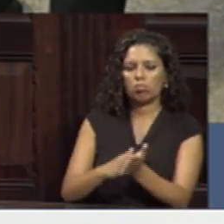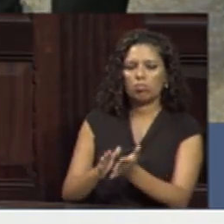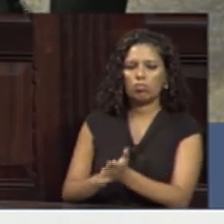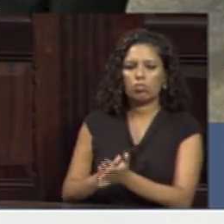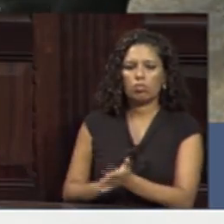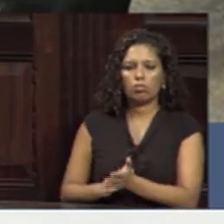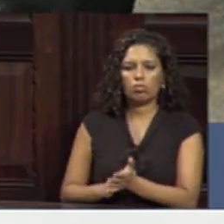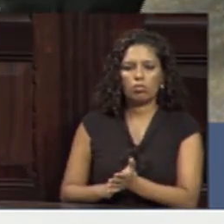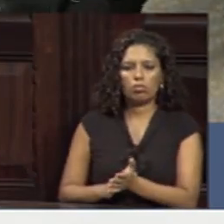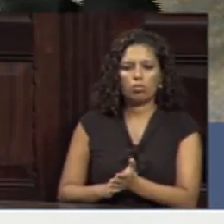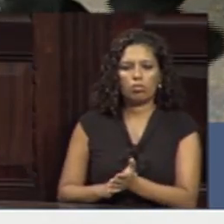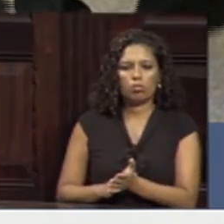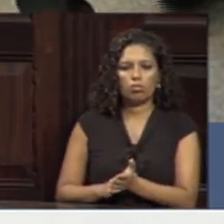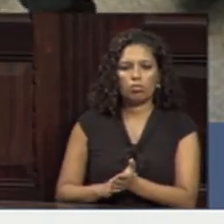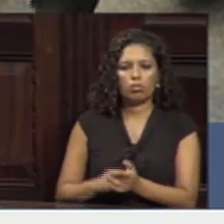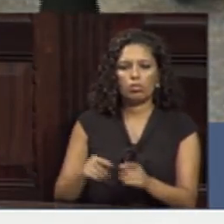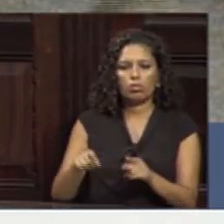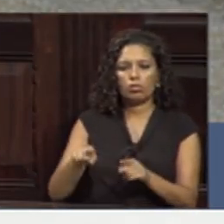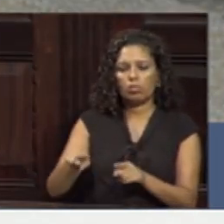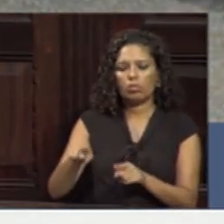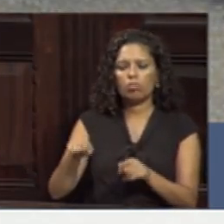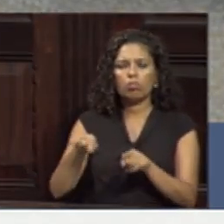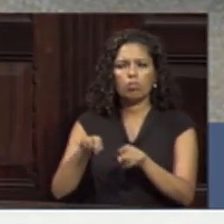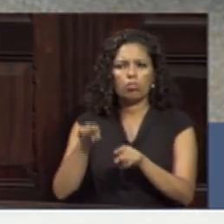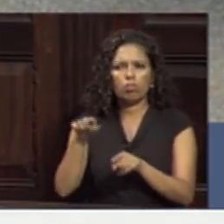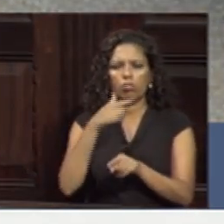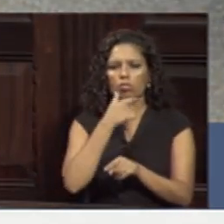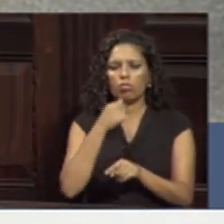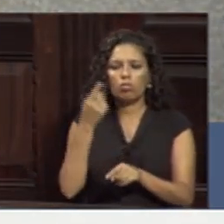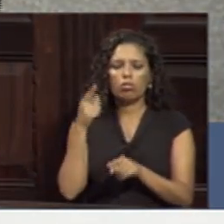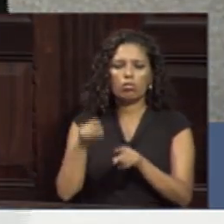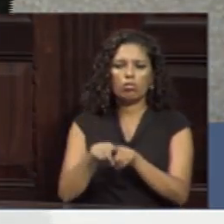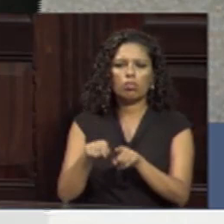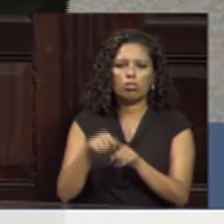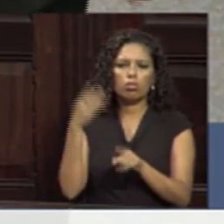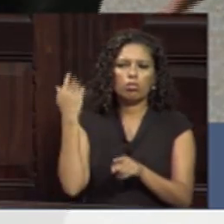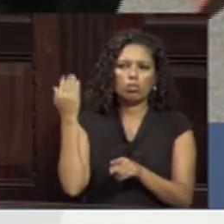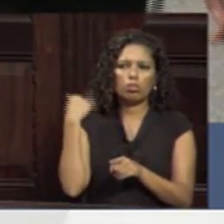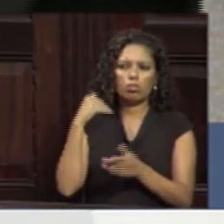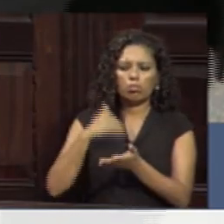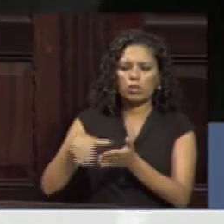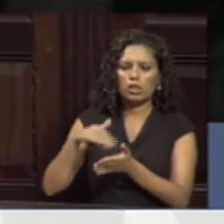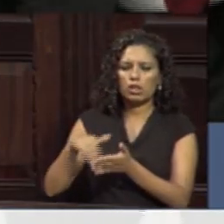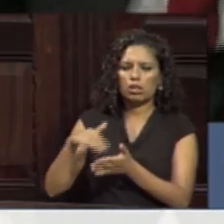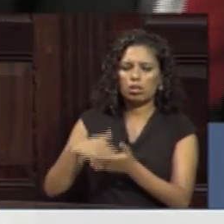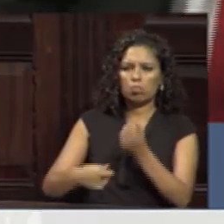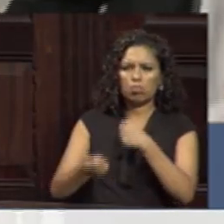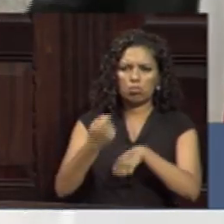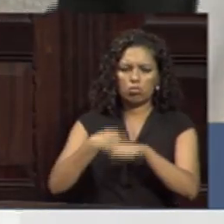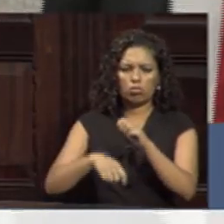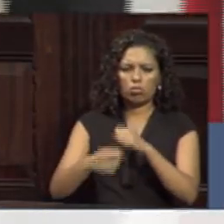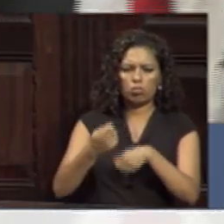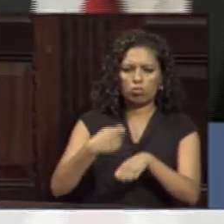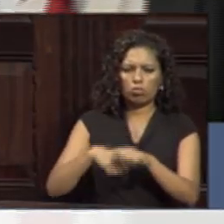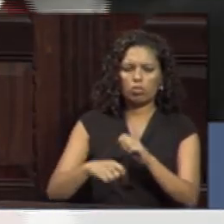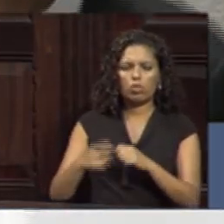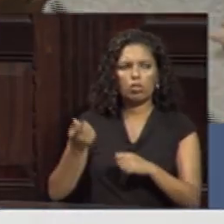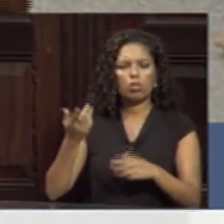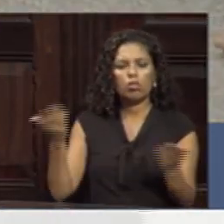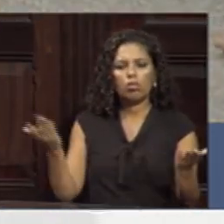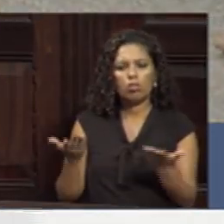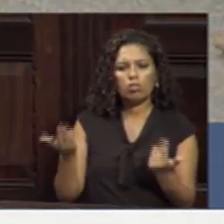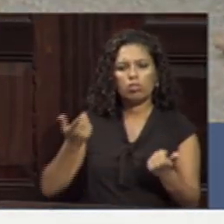E foi secretário também de administração da Prefeitura de São Gonçalo, o Nivaldo está me me lembrando aqui. Então, deixar